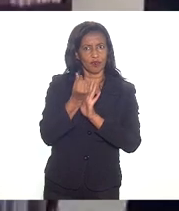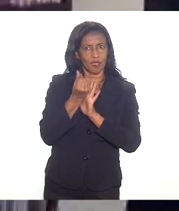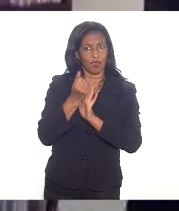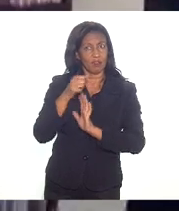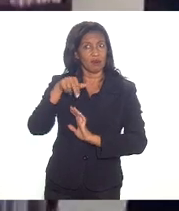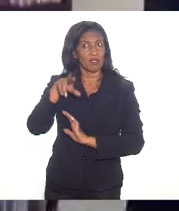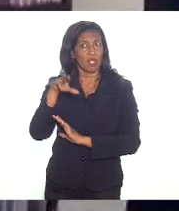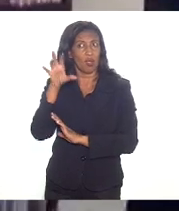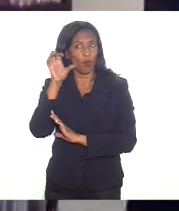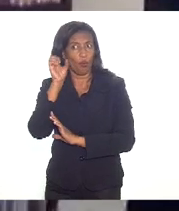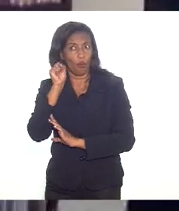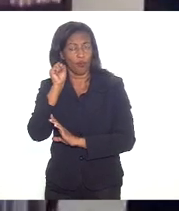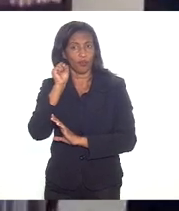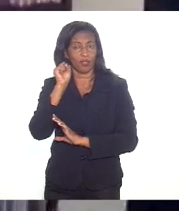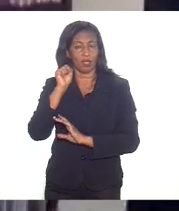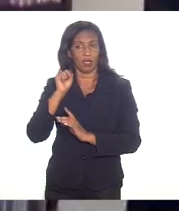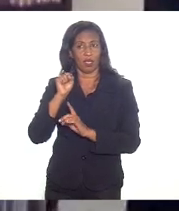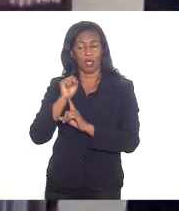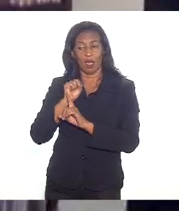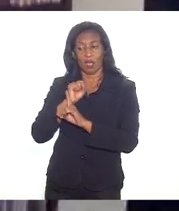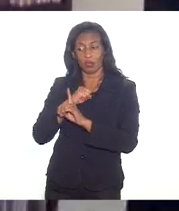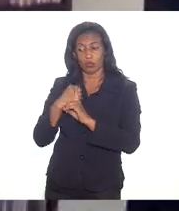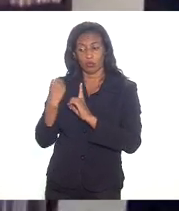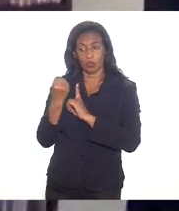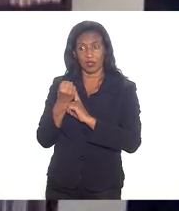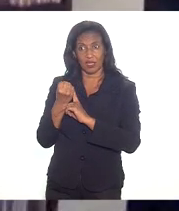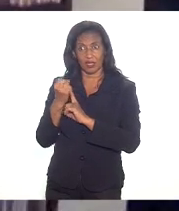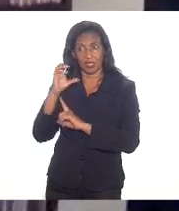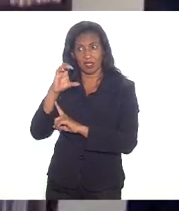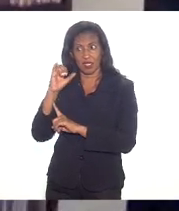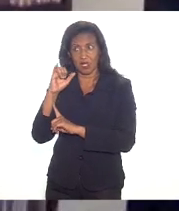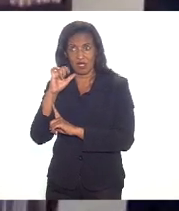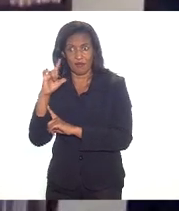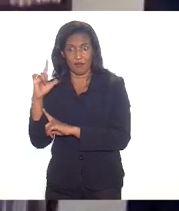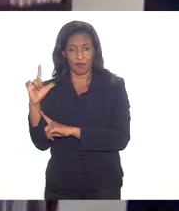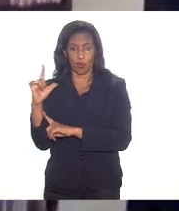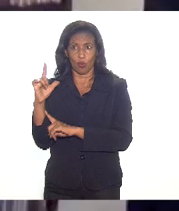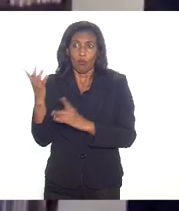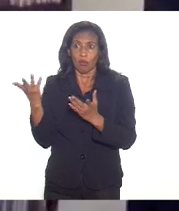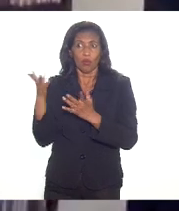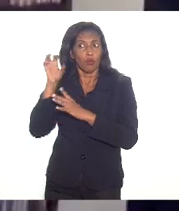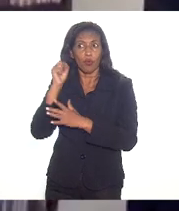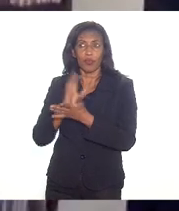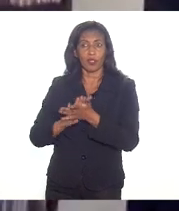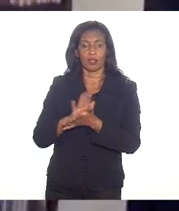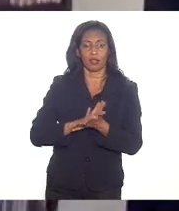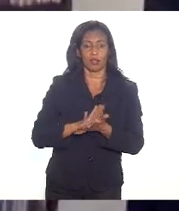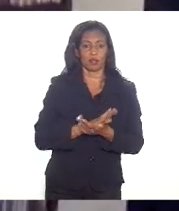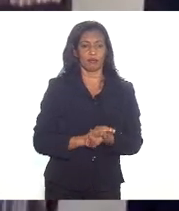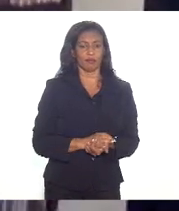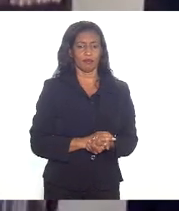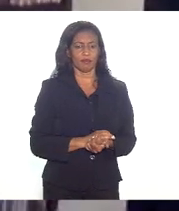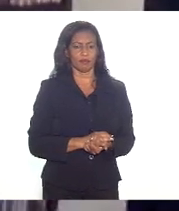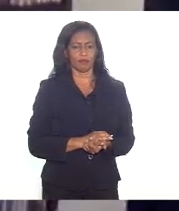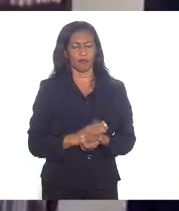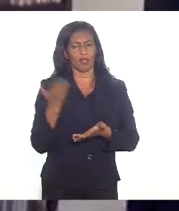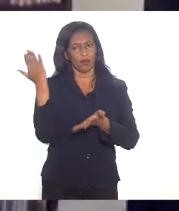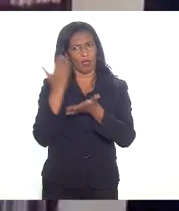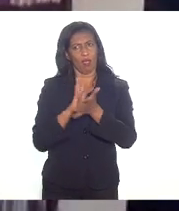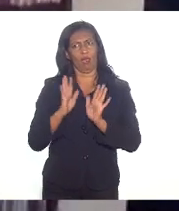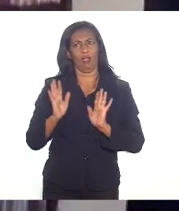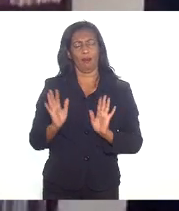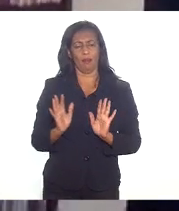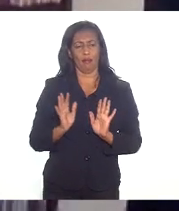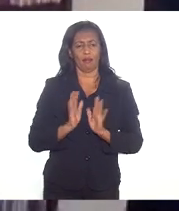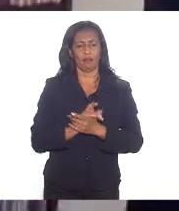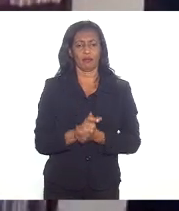por exemplo, a sociedade civil organizada. Não foi ouvida. Não acabar com essa questão, não foi